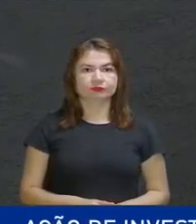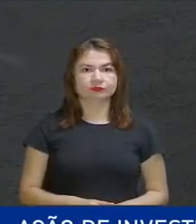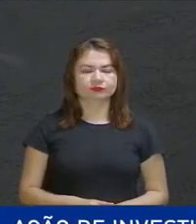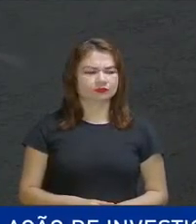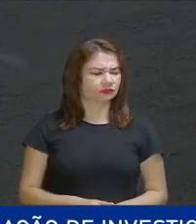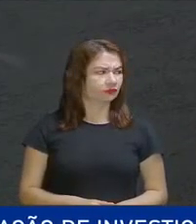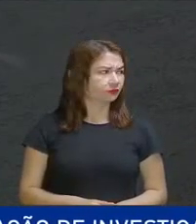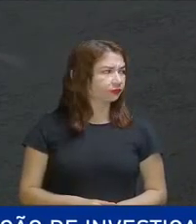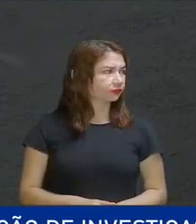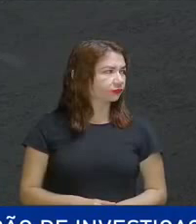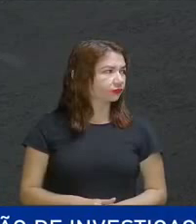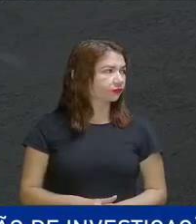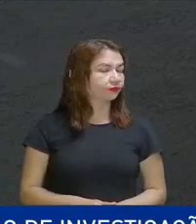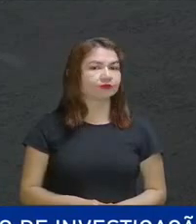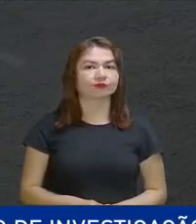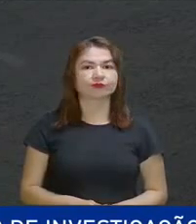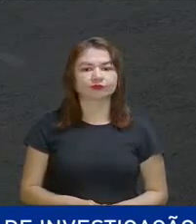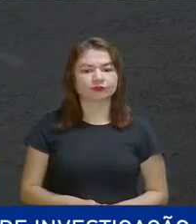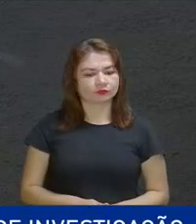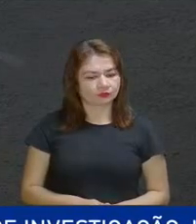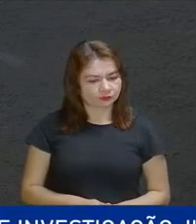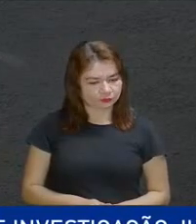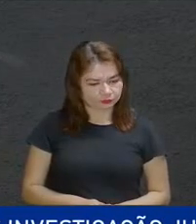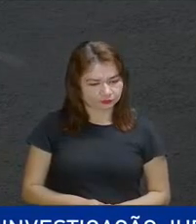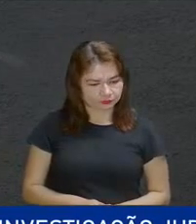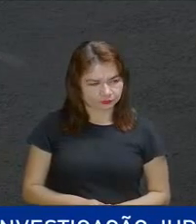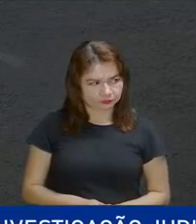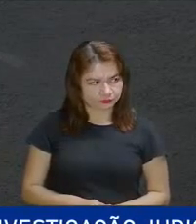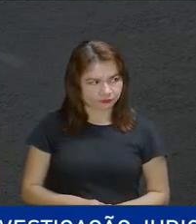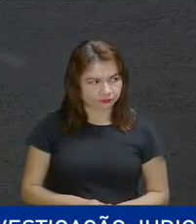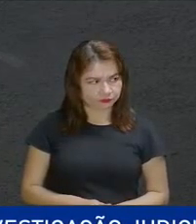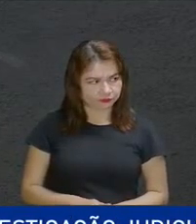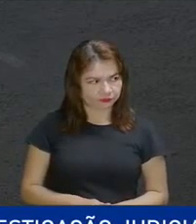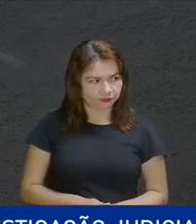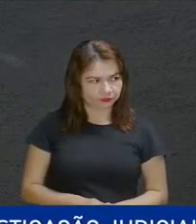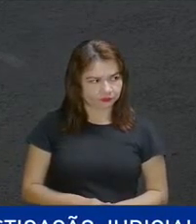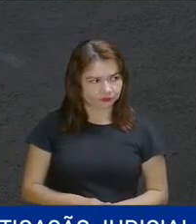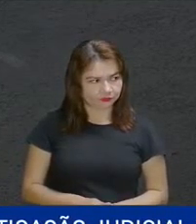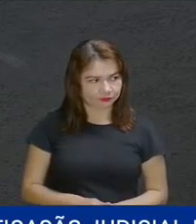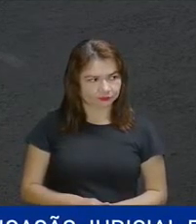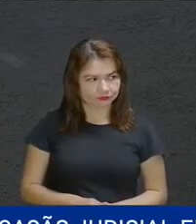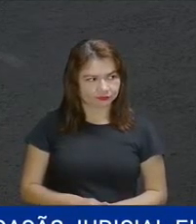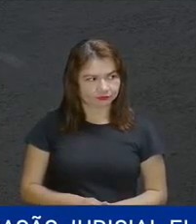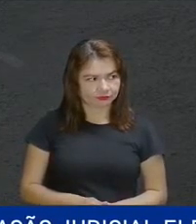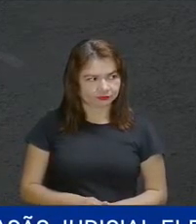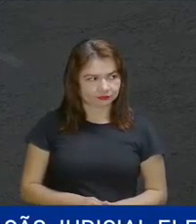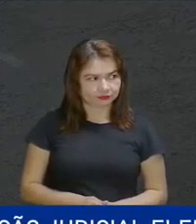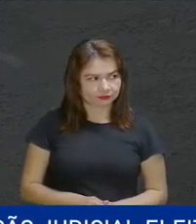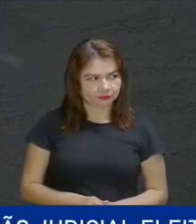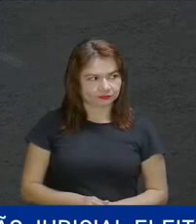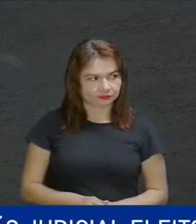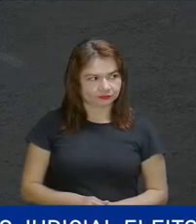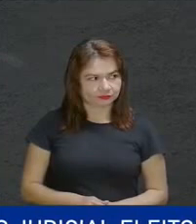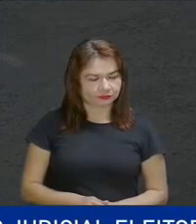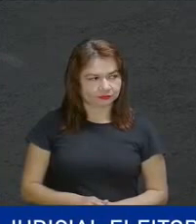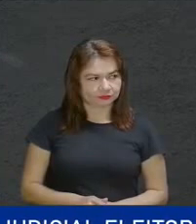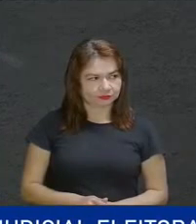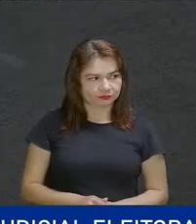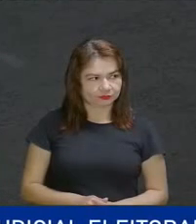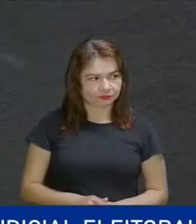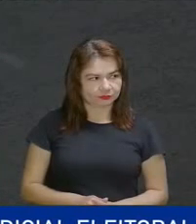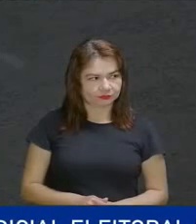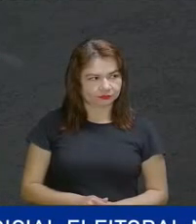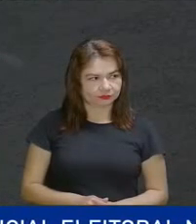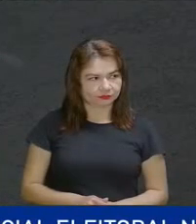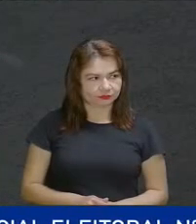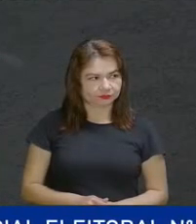Ele não vê essas coisas que a Aline tá fazendo, Zé, sabe? Aí fez a vida tirar esse carro, a segunda-feira esse carro,